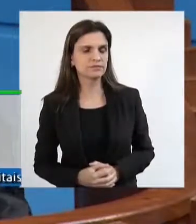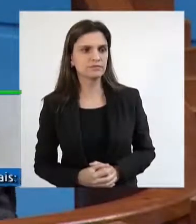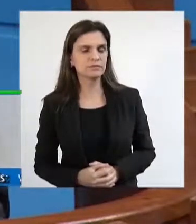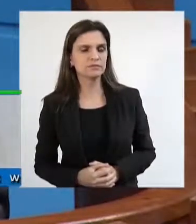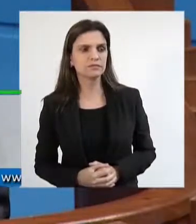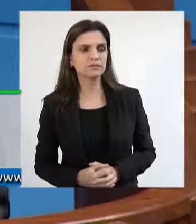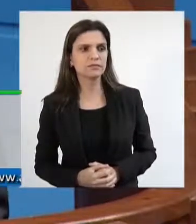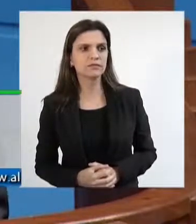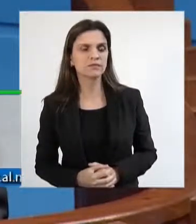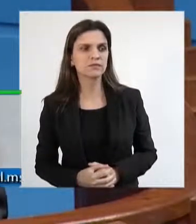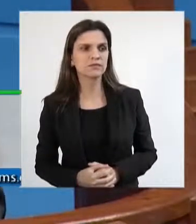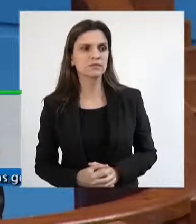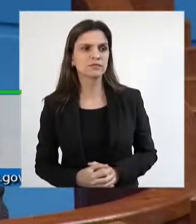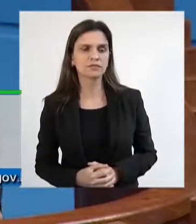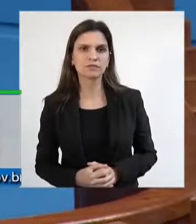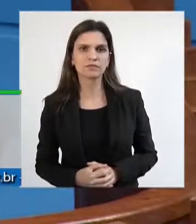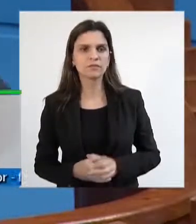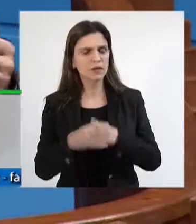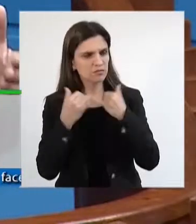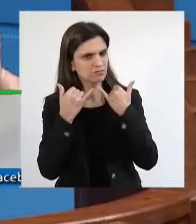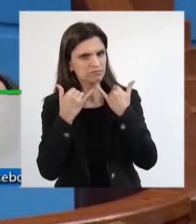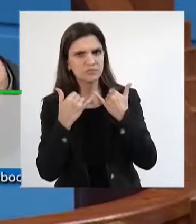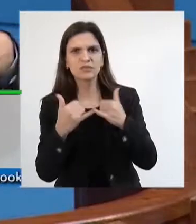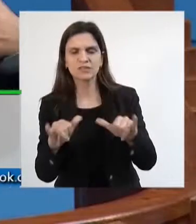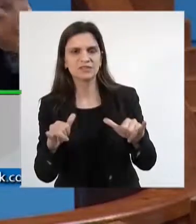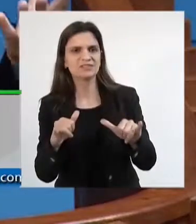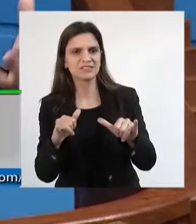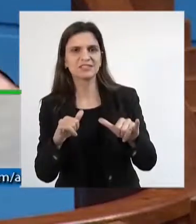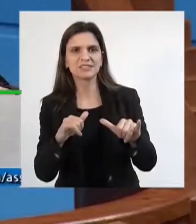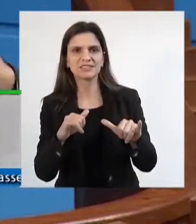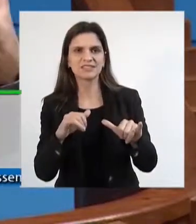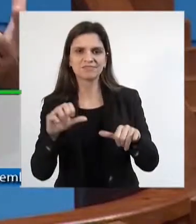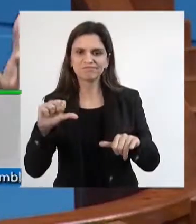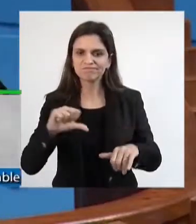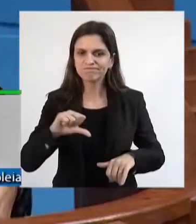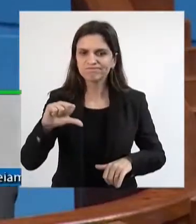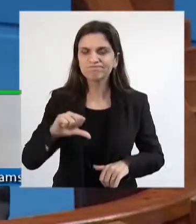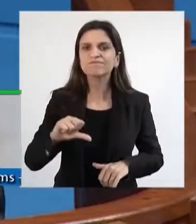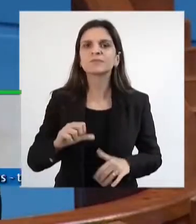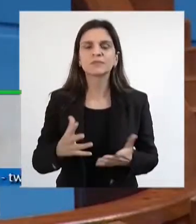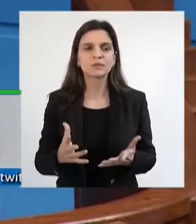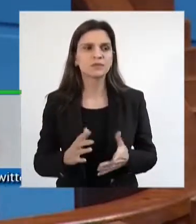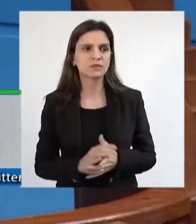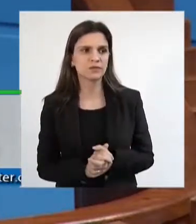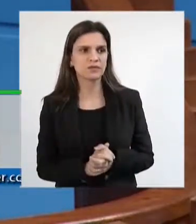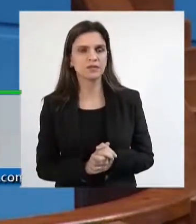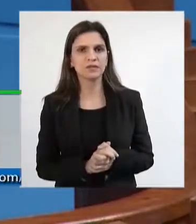E, claro, uma notícia ruim vai se sobrepondo a outra e as pessoas vão esquecendo.